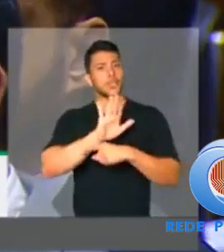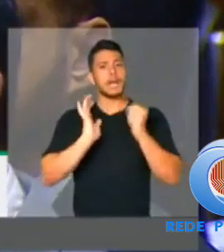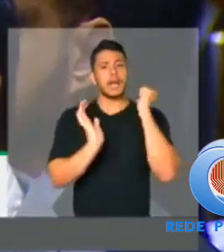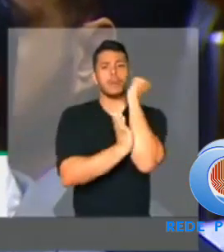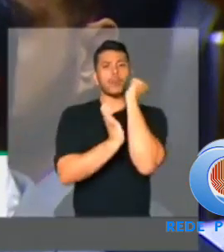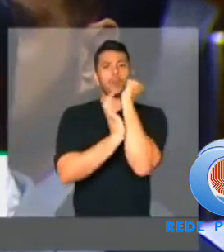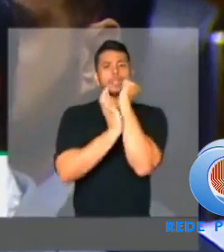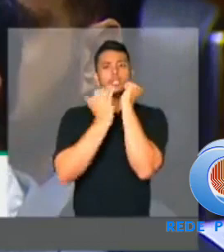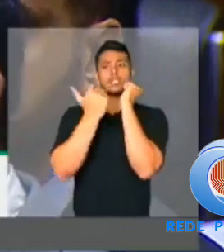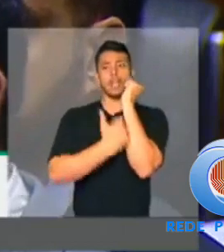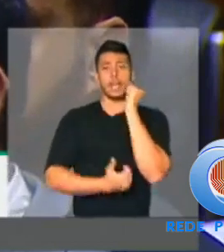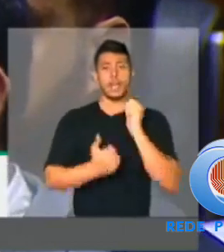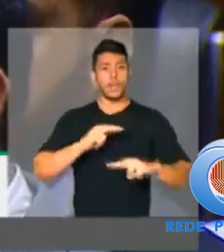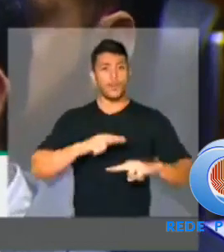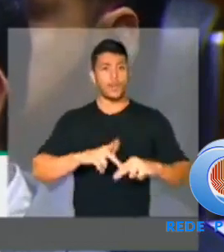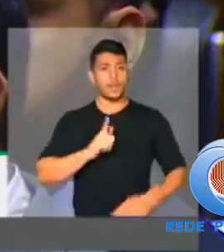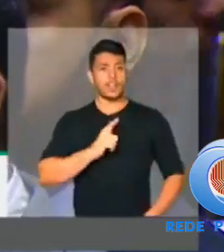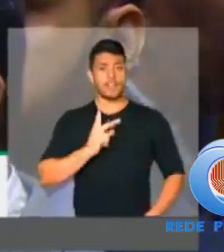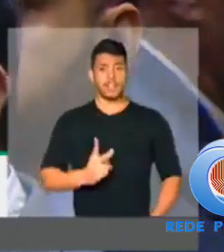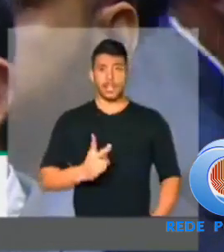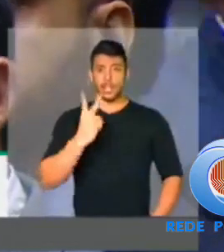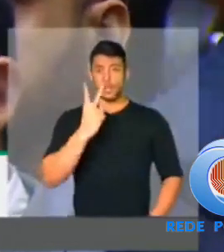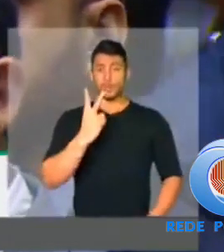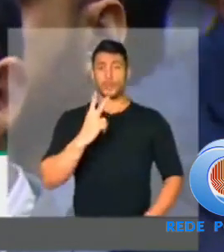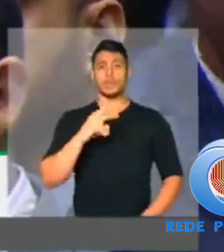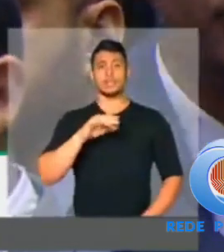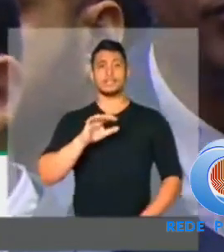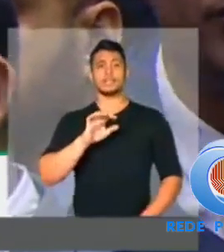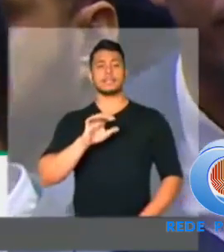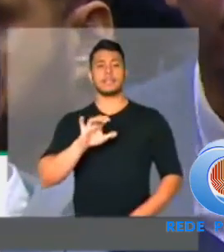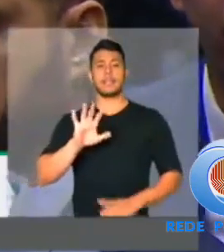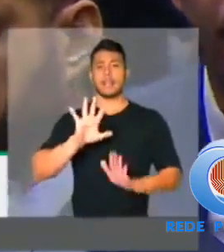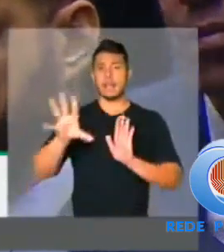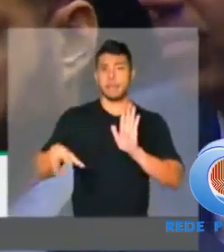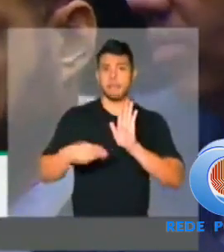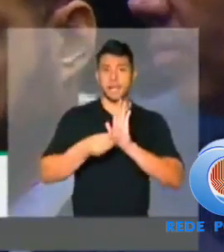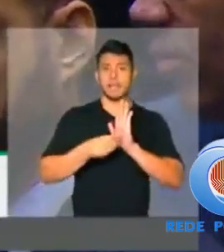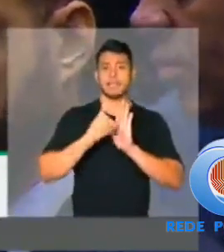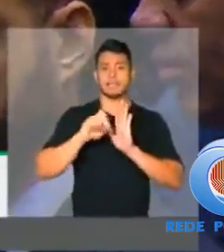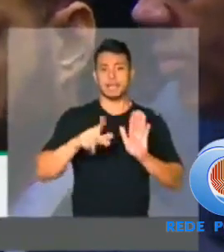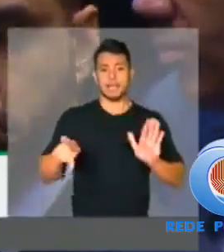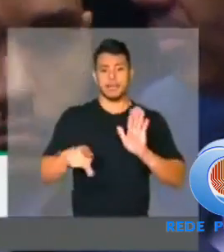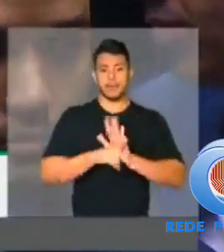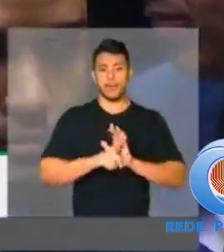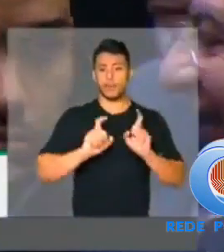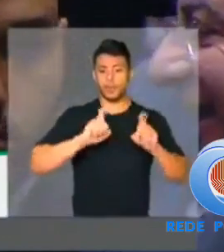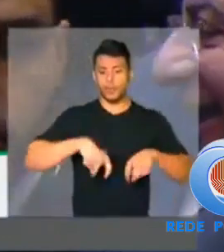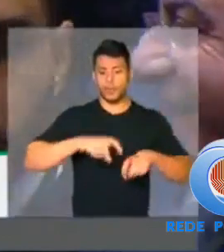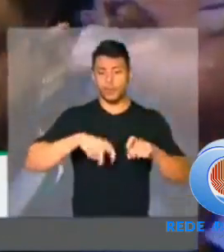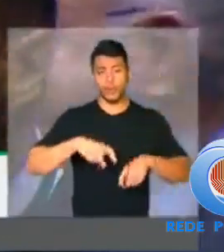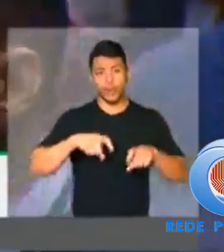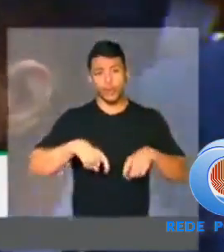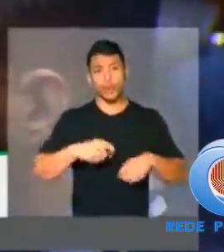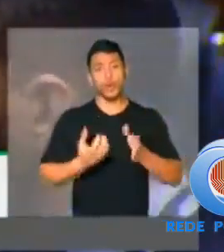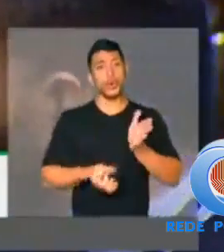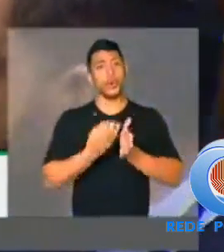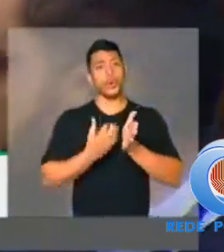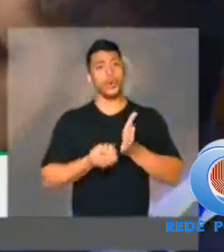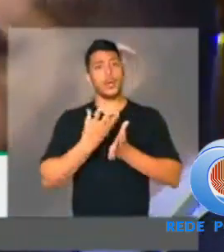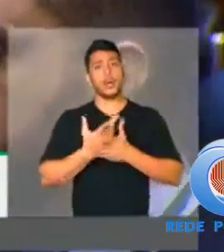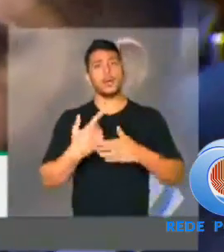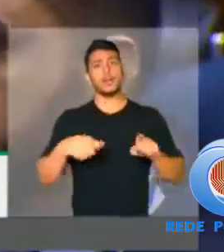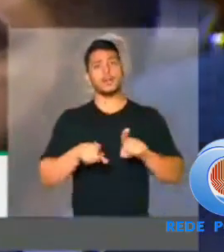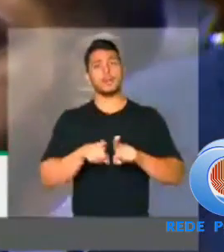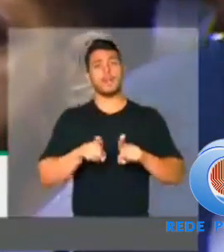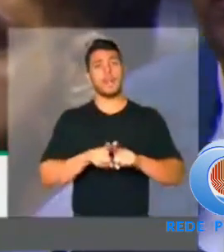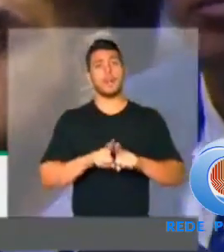tinha duas emendas da nossa autoria. Uma incluía os produtores rurais na cédula de produtor rural, no cadastro de produtor rural, e